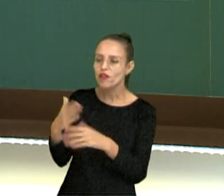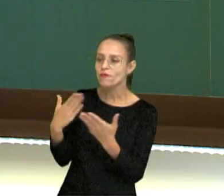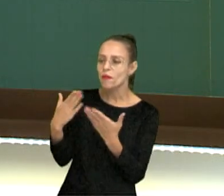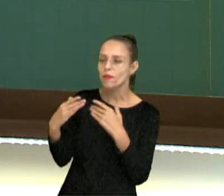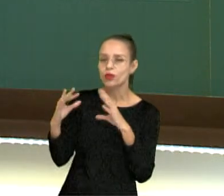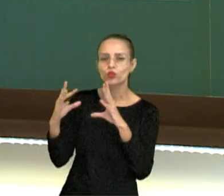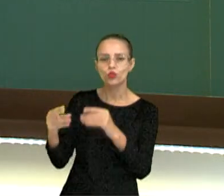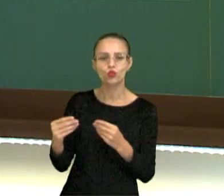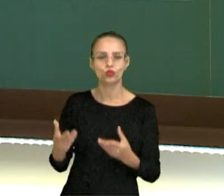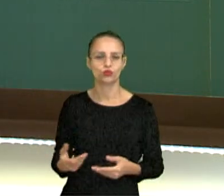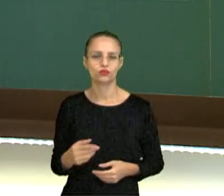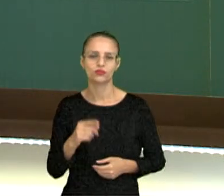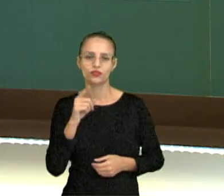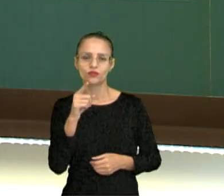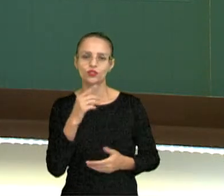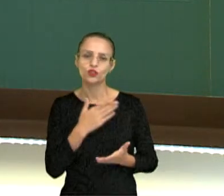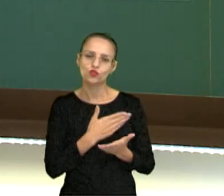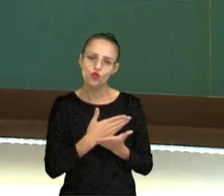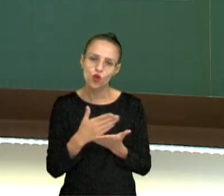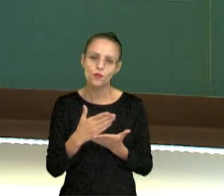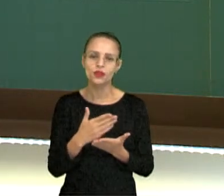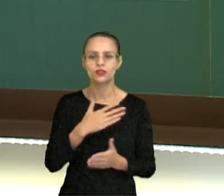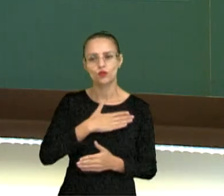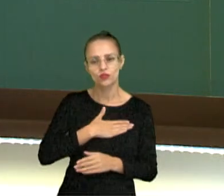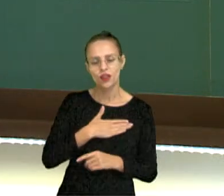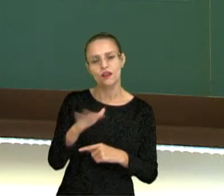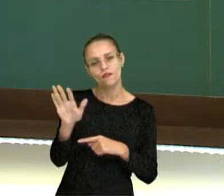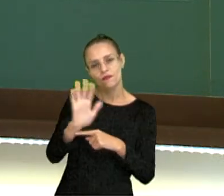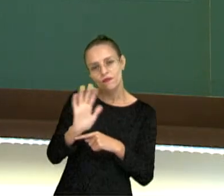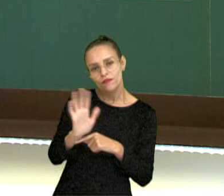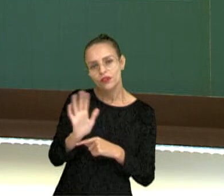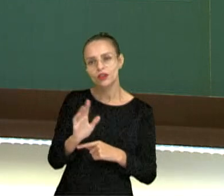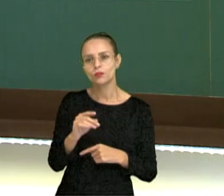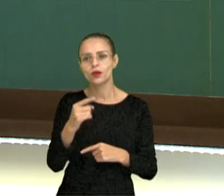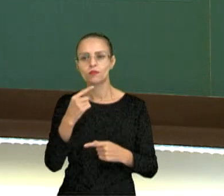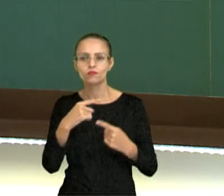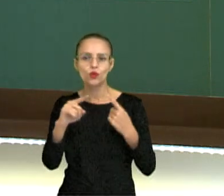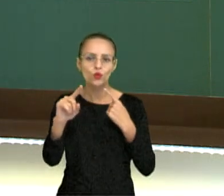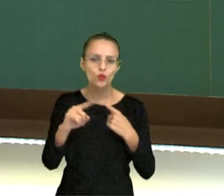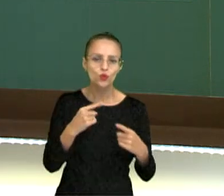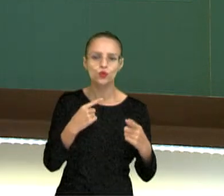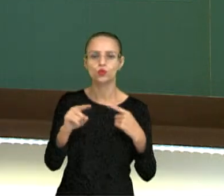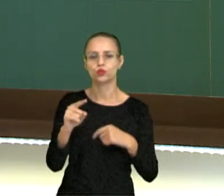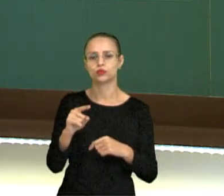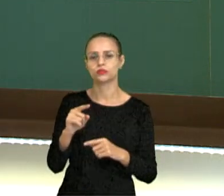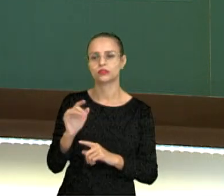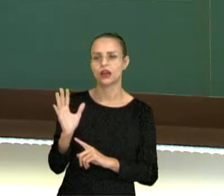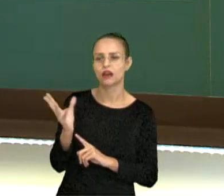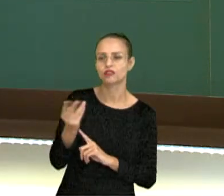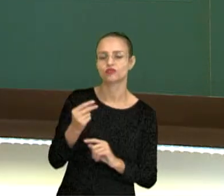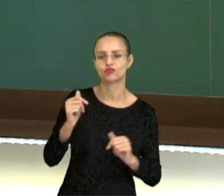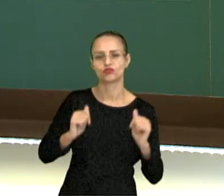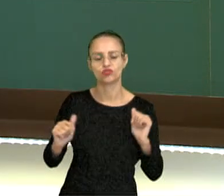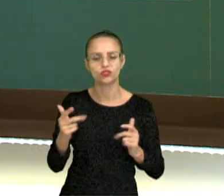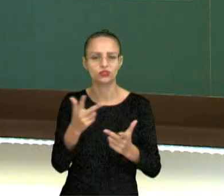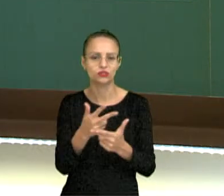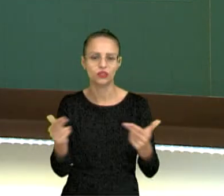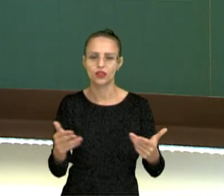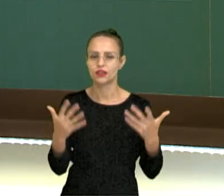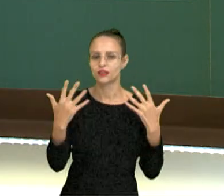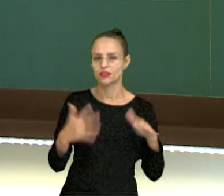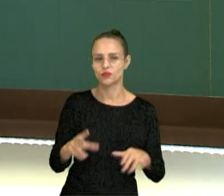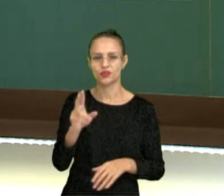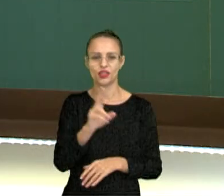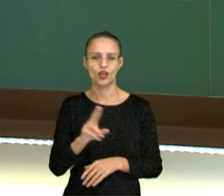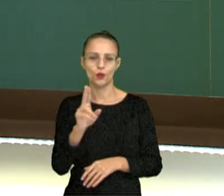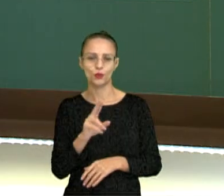mundo. Você começa a gostar de certos filmes, de músicas, de artistas, não quer mais usar a